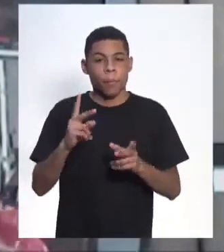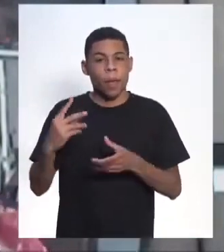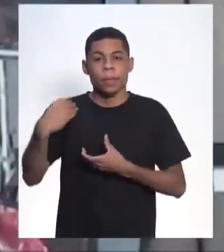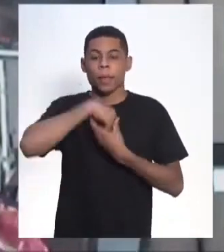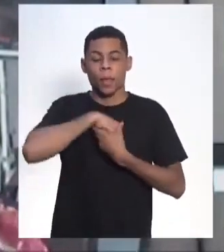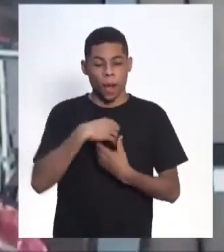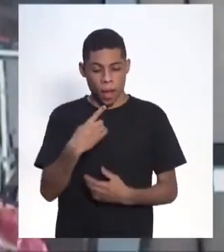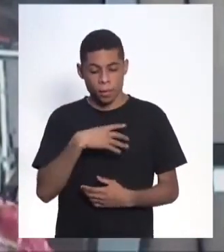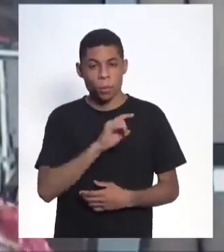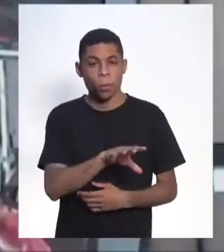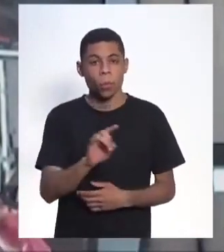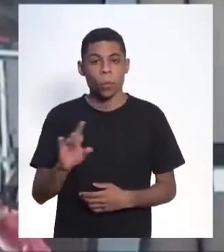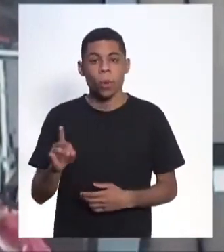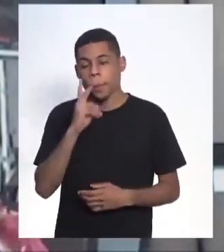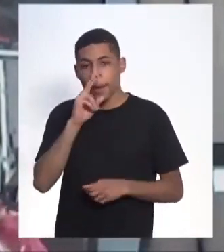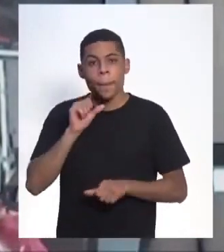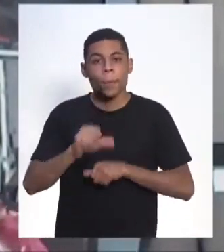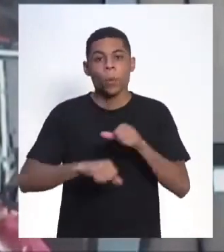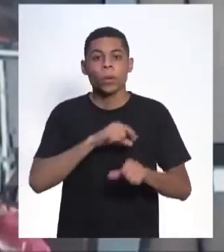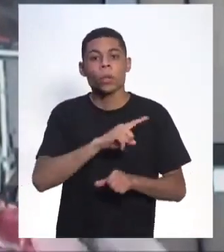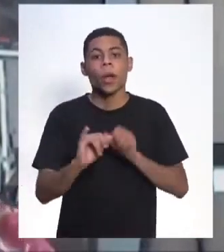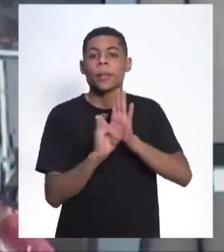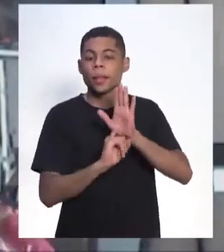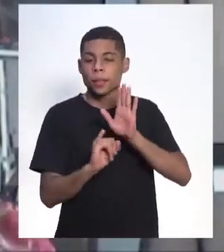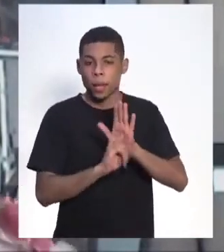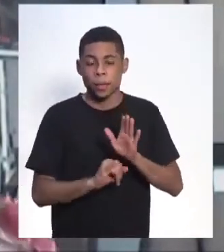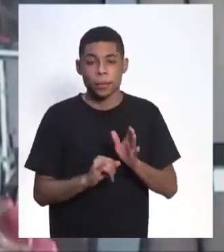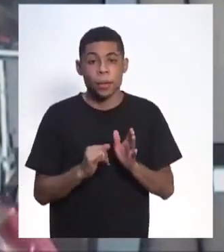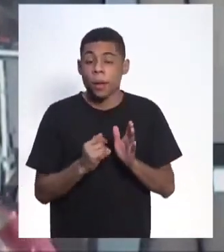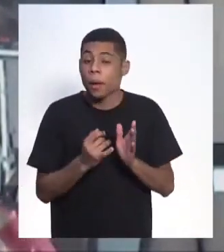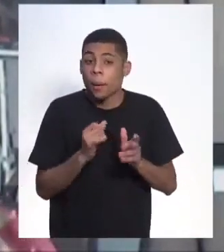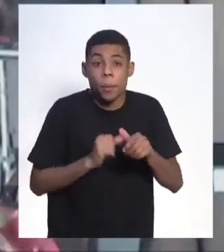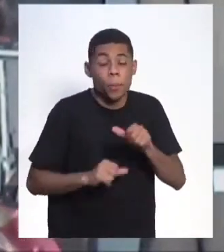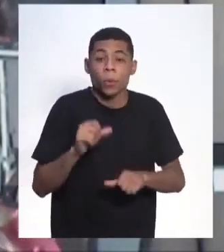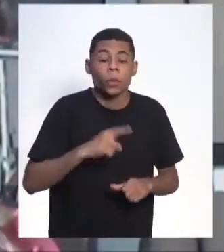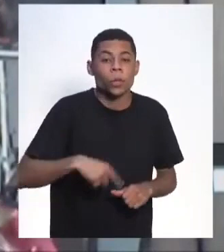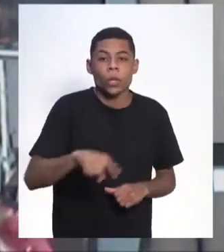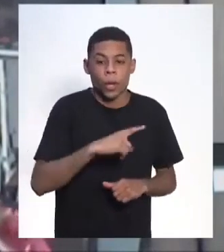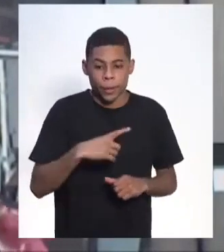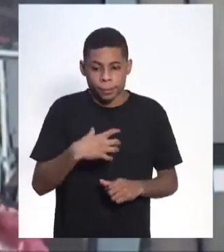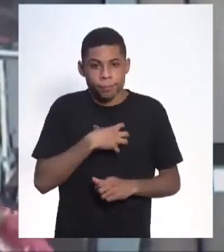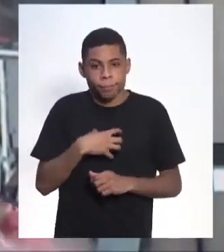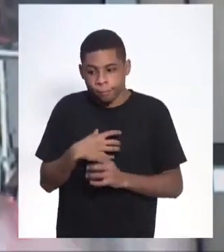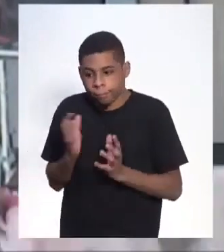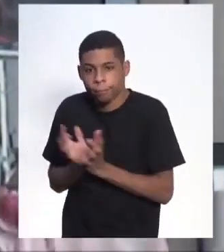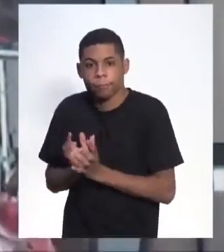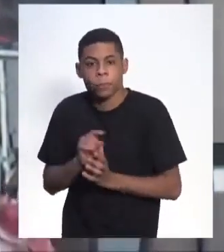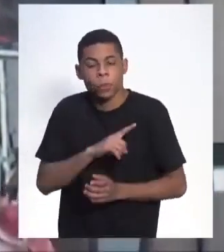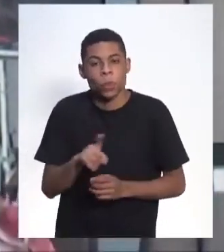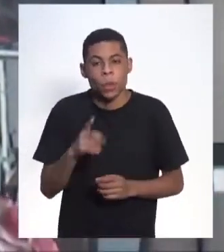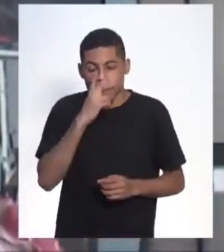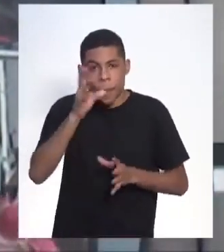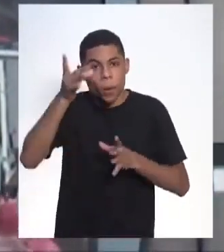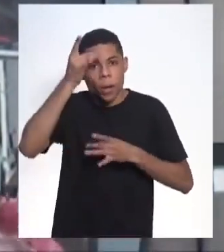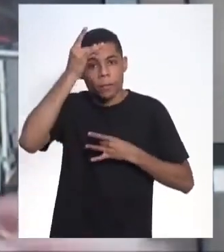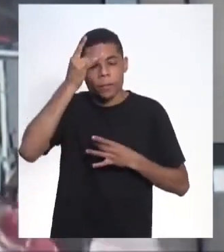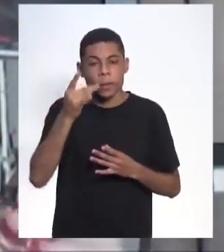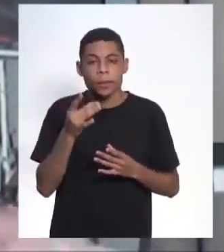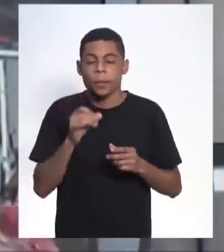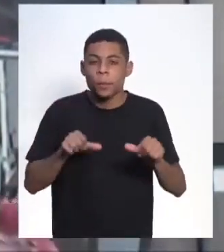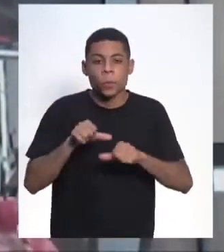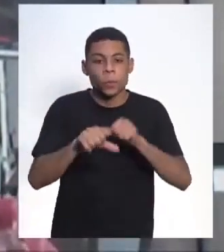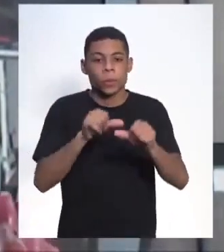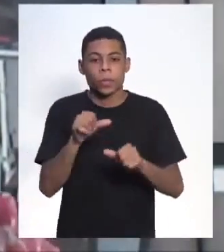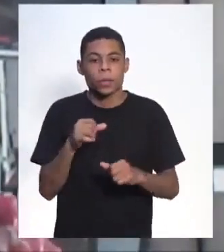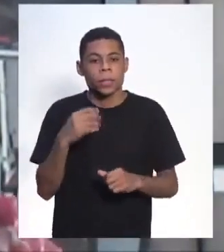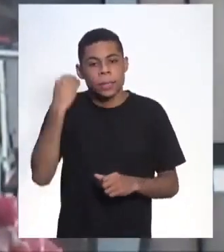né, aspectos que mudam a nossa identidade, que mudam a nossa constituição, a nossa biografia, nos amplia